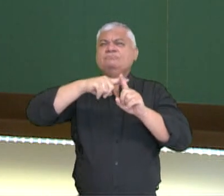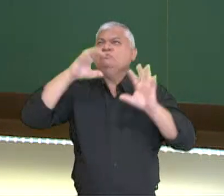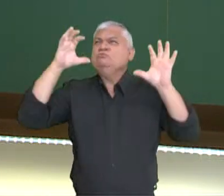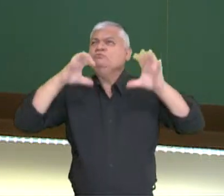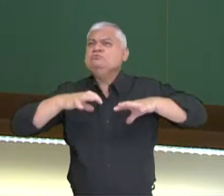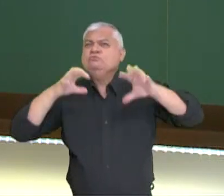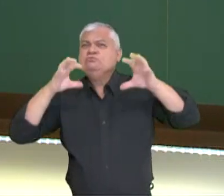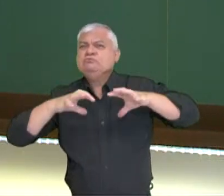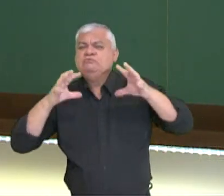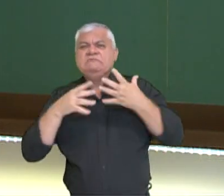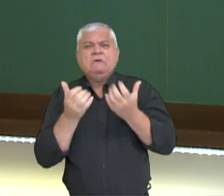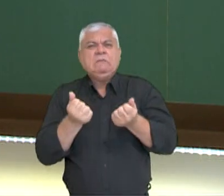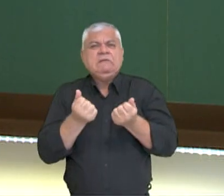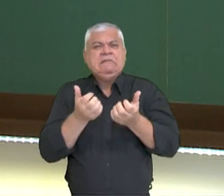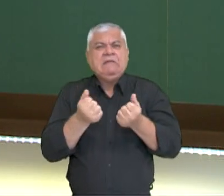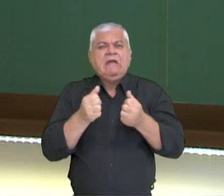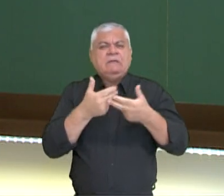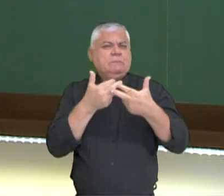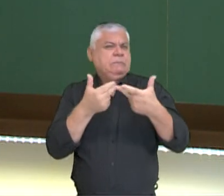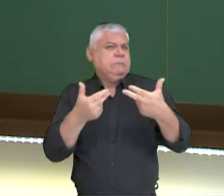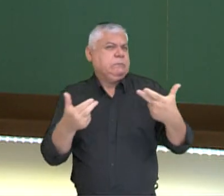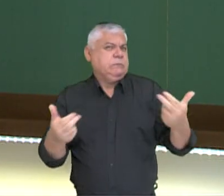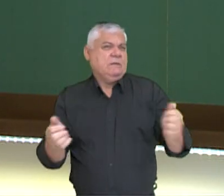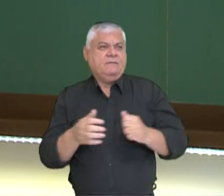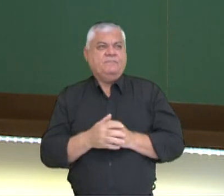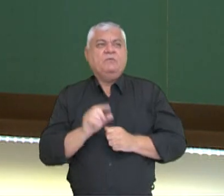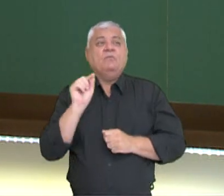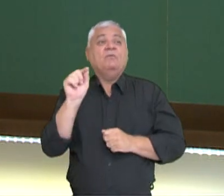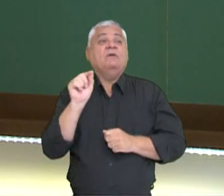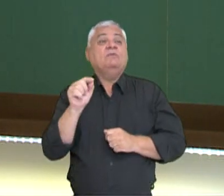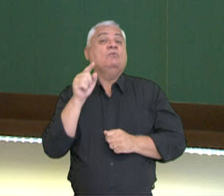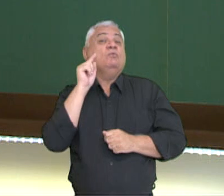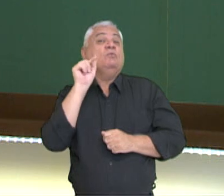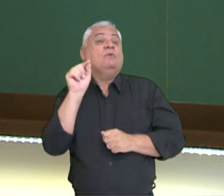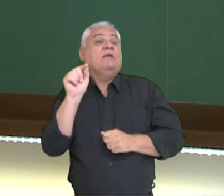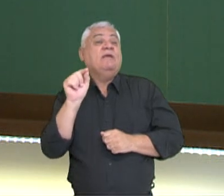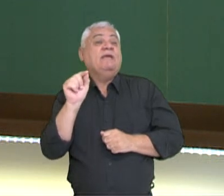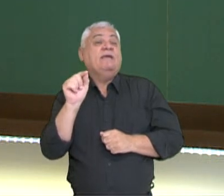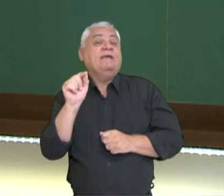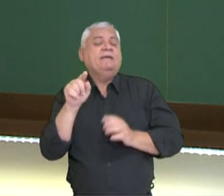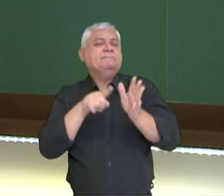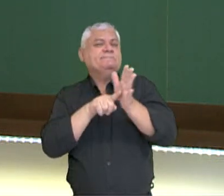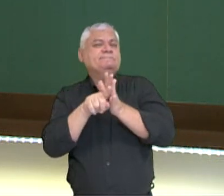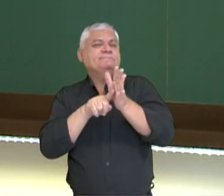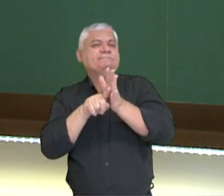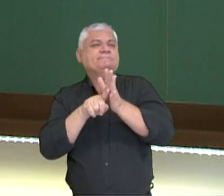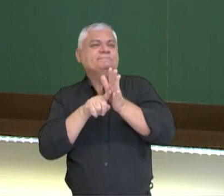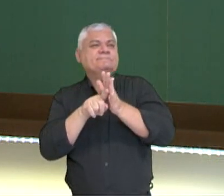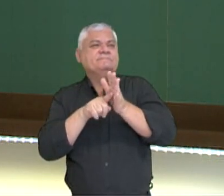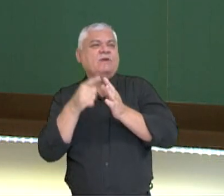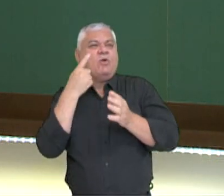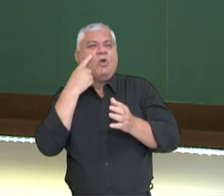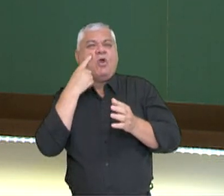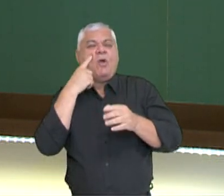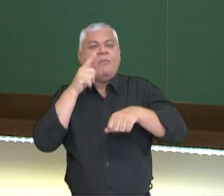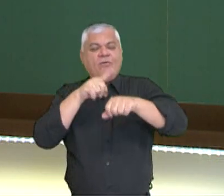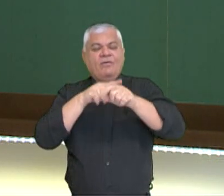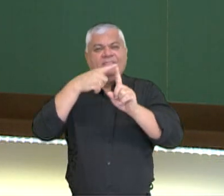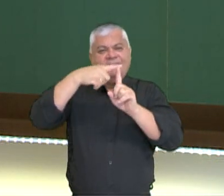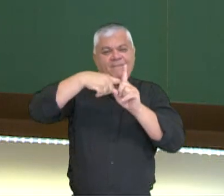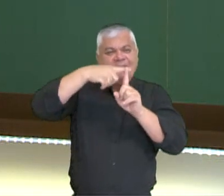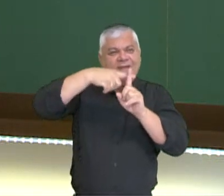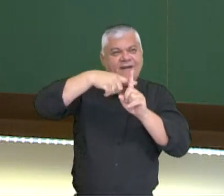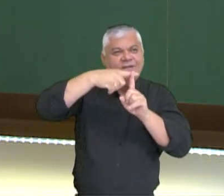precipitação, umidade, entre outros fatores. Quando eu analiso essas médias desses fatores aqui,